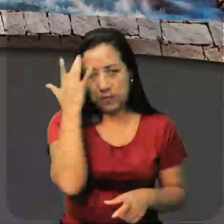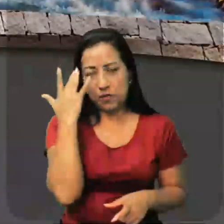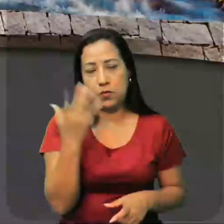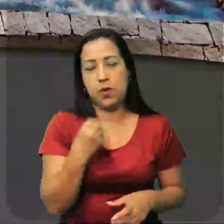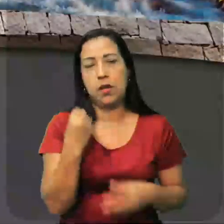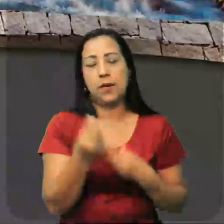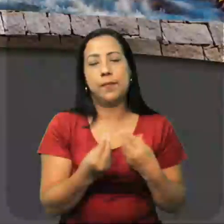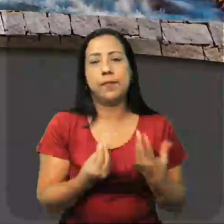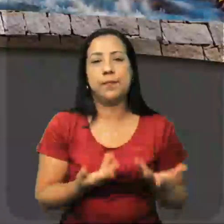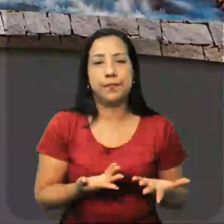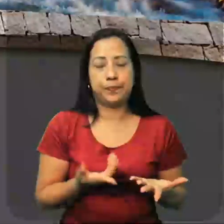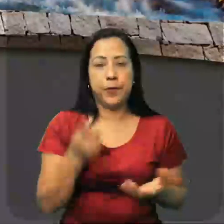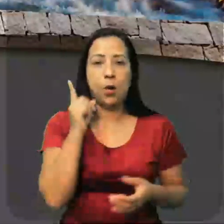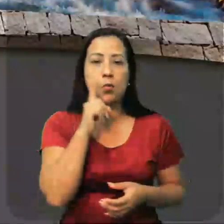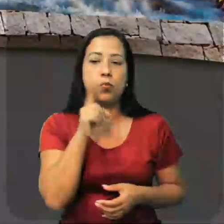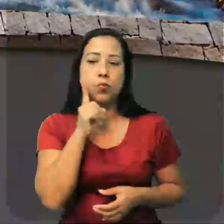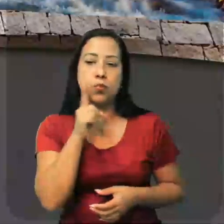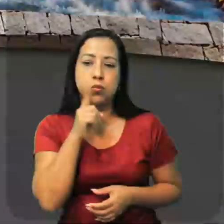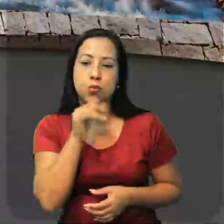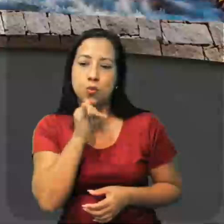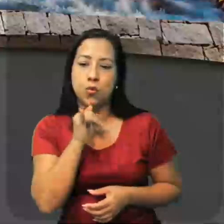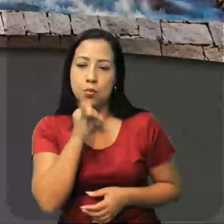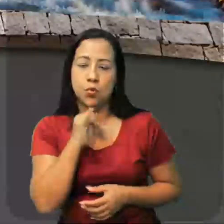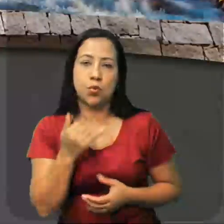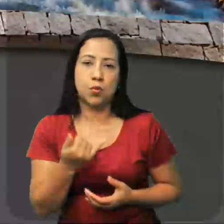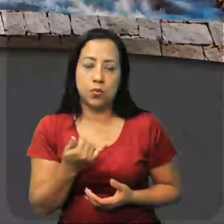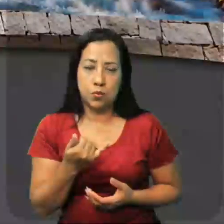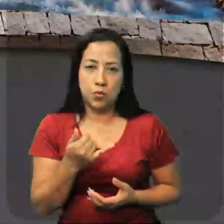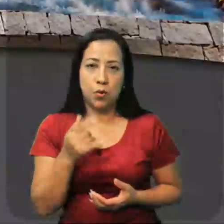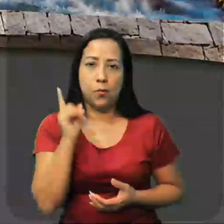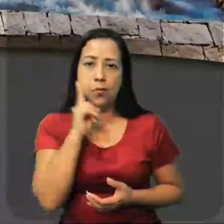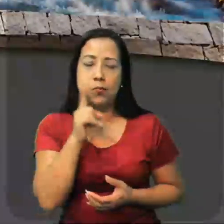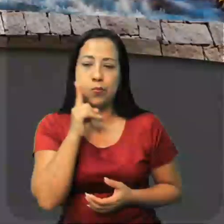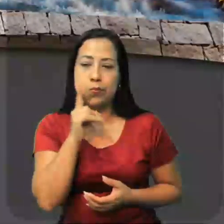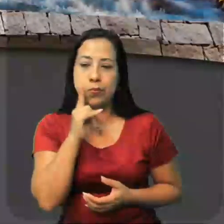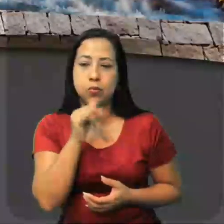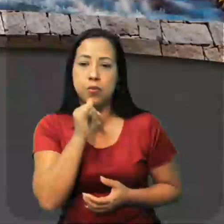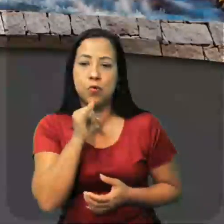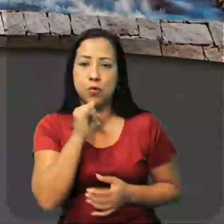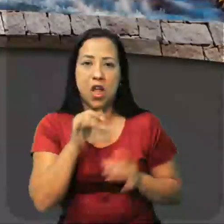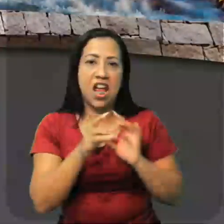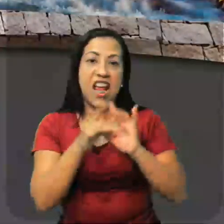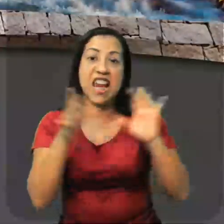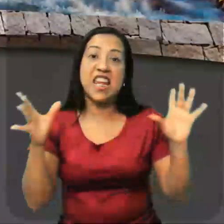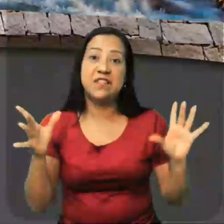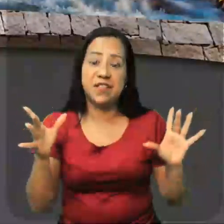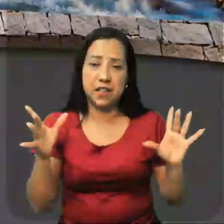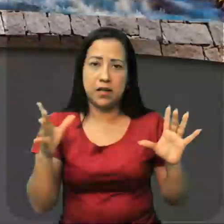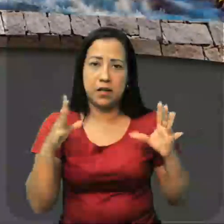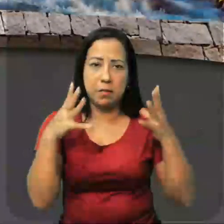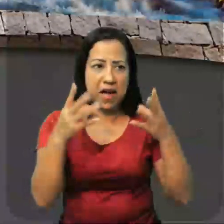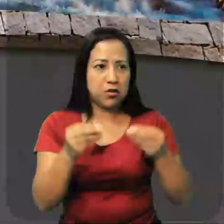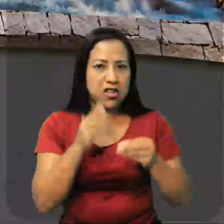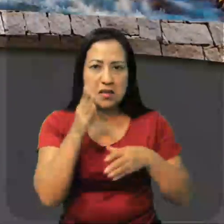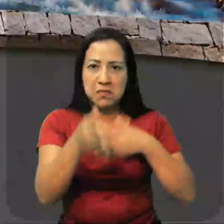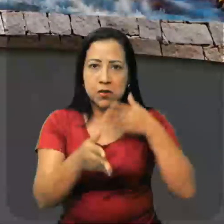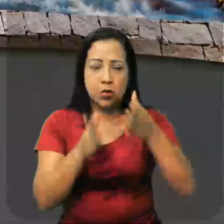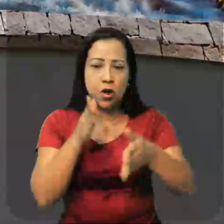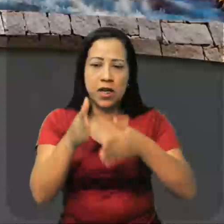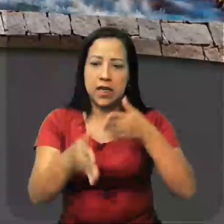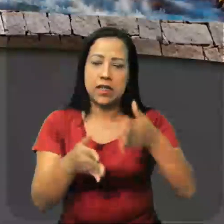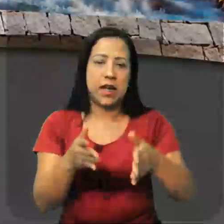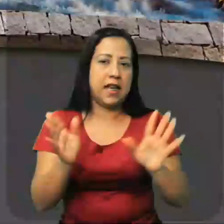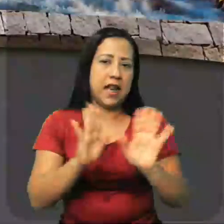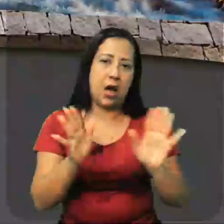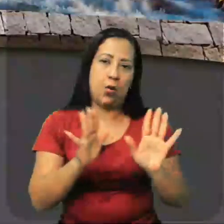dia. Ele deixa todo mundo que quiser ir para lá entrar? Não, senão vira uma bagunça. Um país fácil de controlar a imigração é